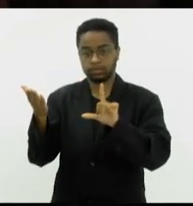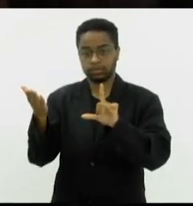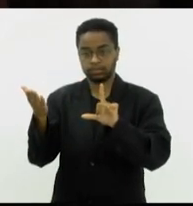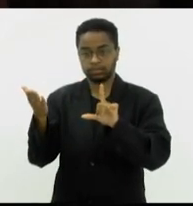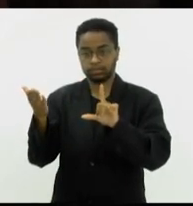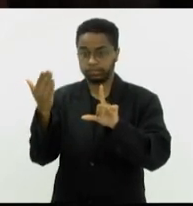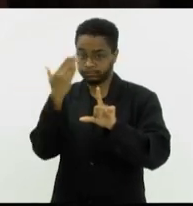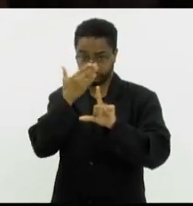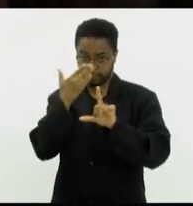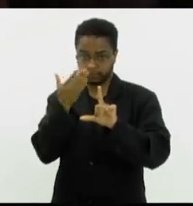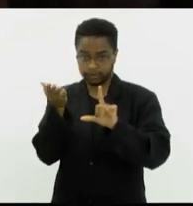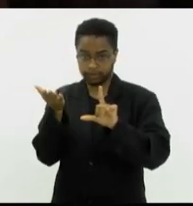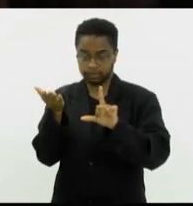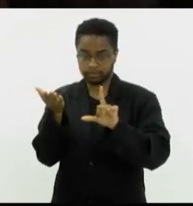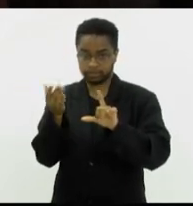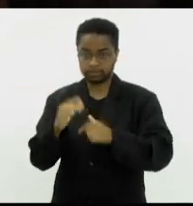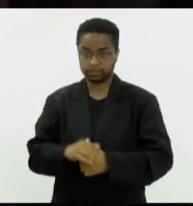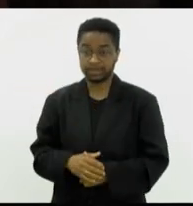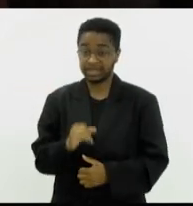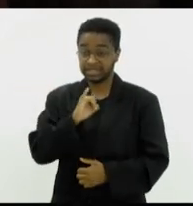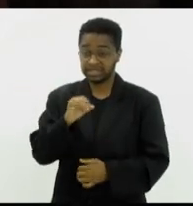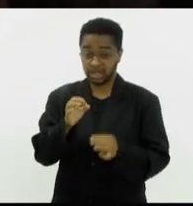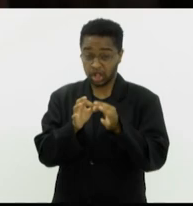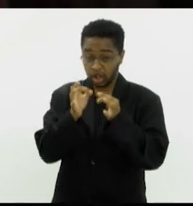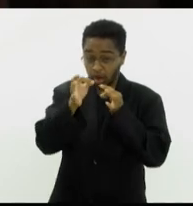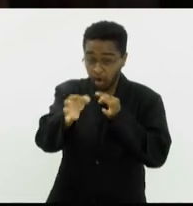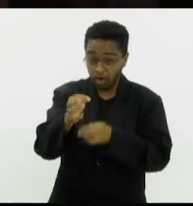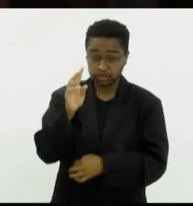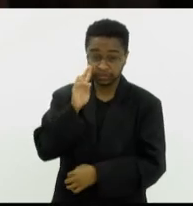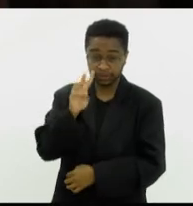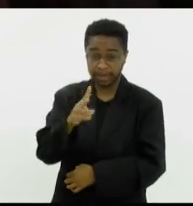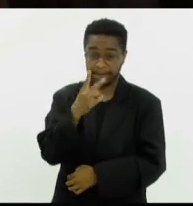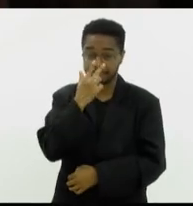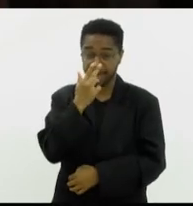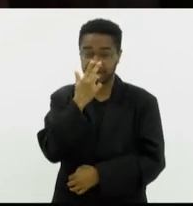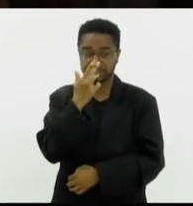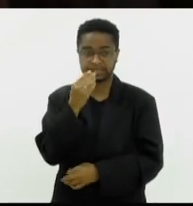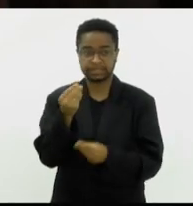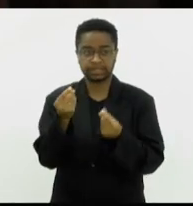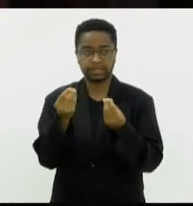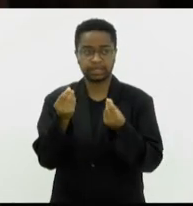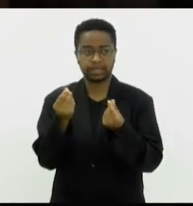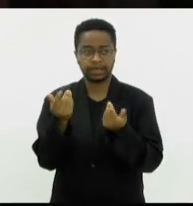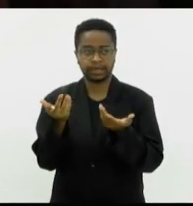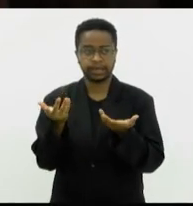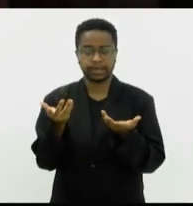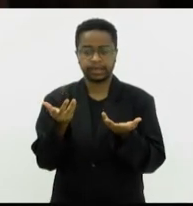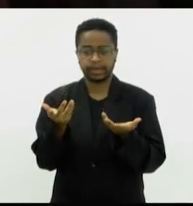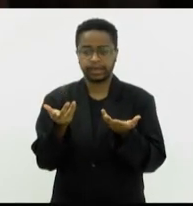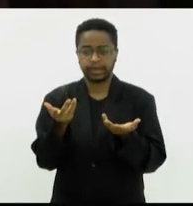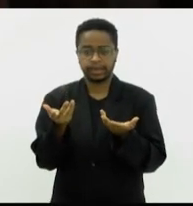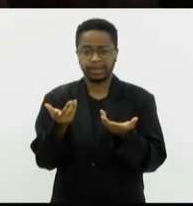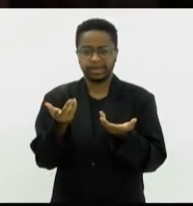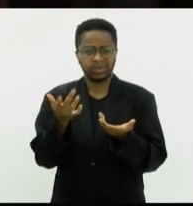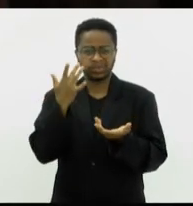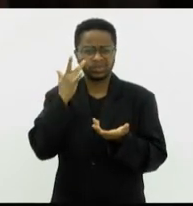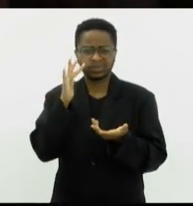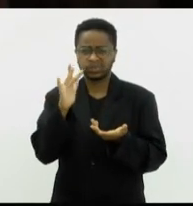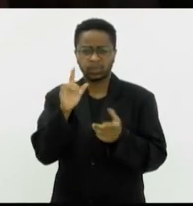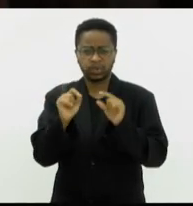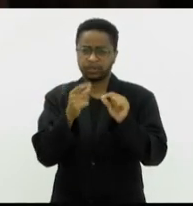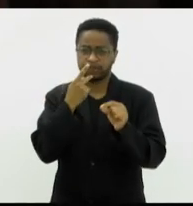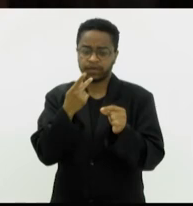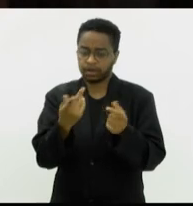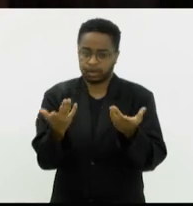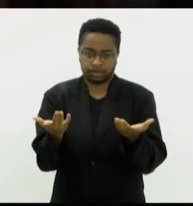ver né mas se olhar de longe assim parece aqueles não sei nem o que te falar